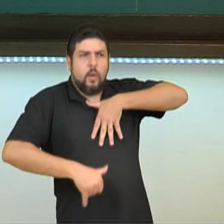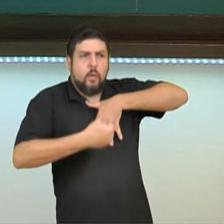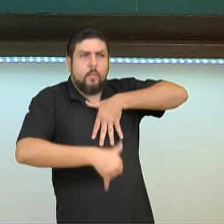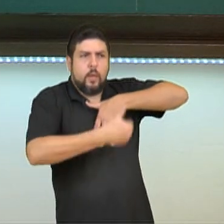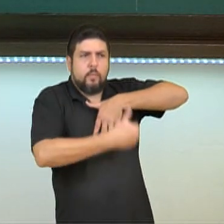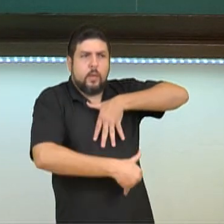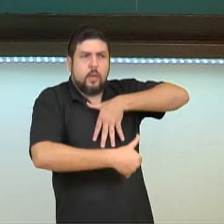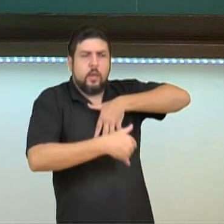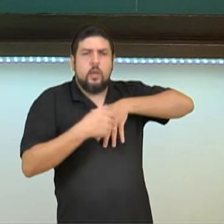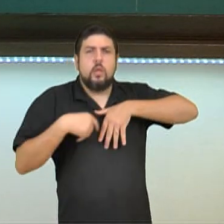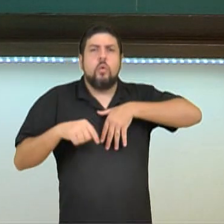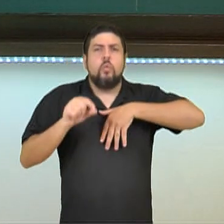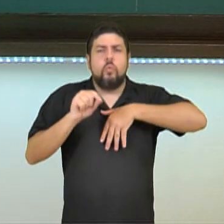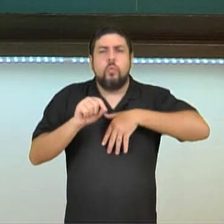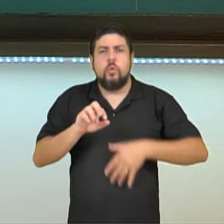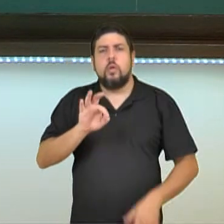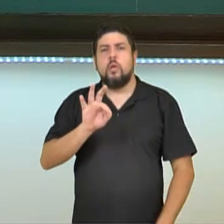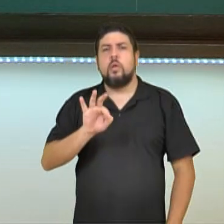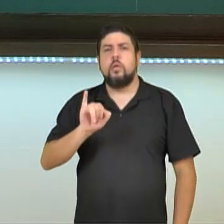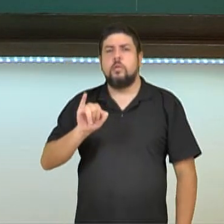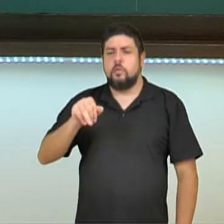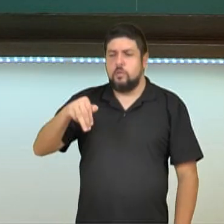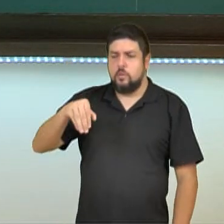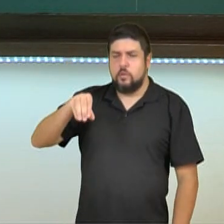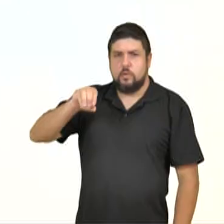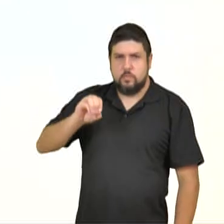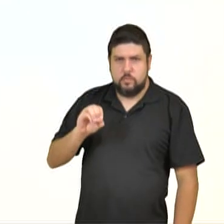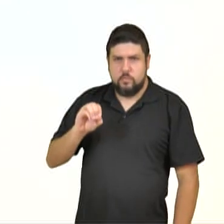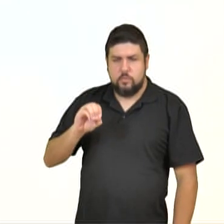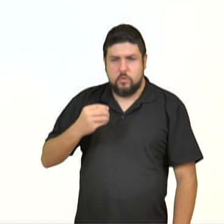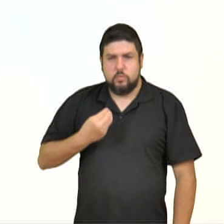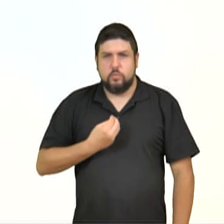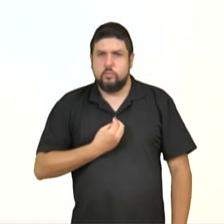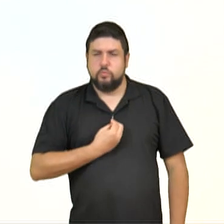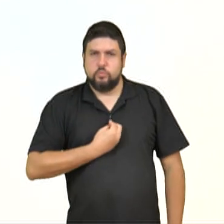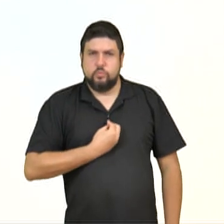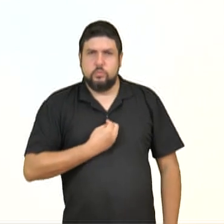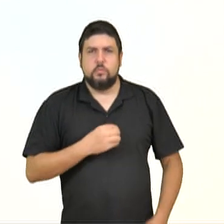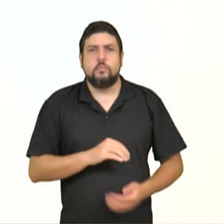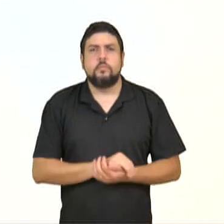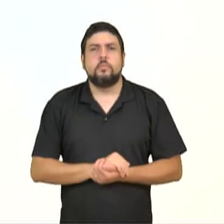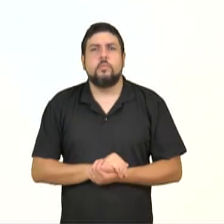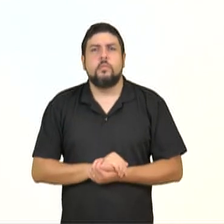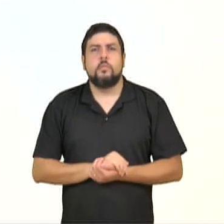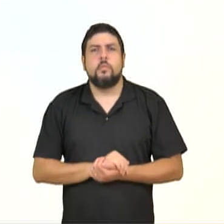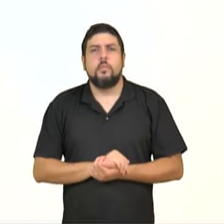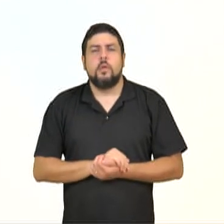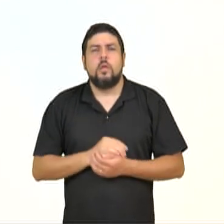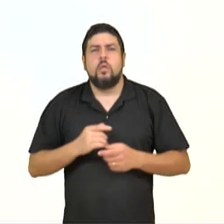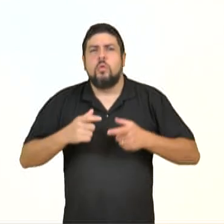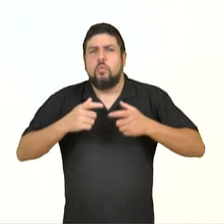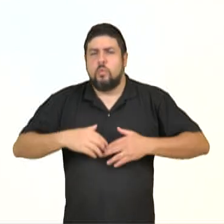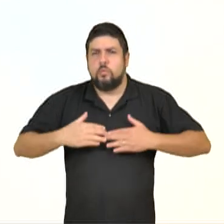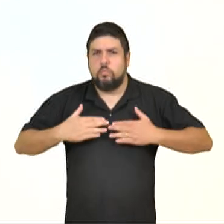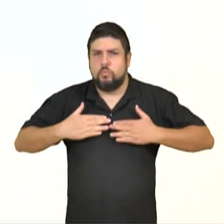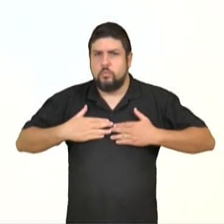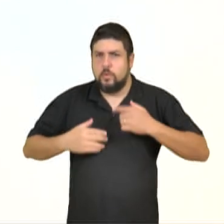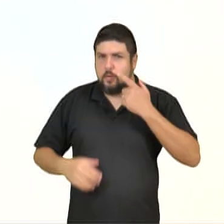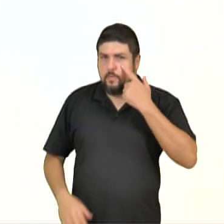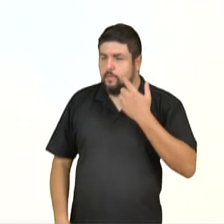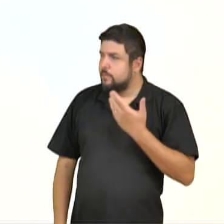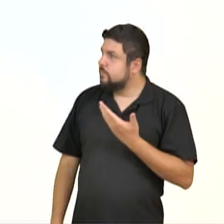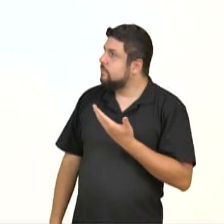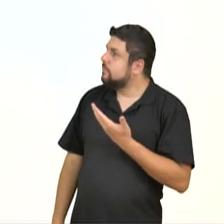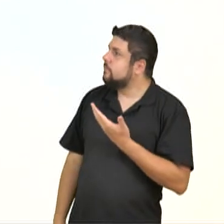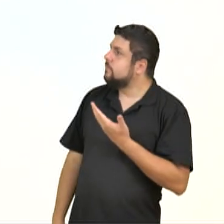sistema linfático, é o timo. O timo é um órgão localizado na região superior do nosso tórax, tá?